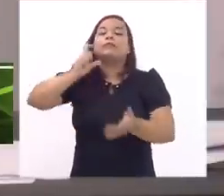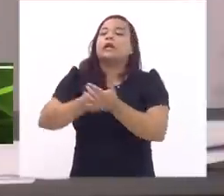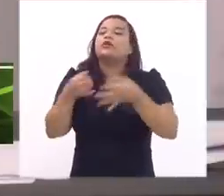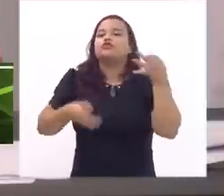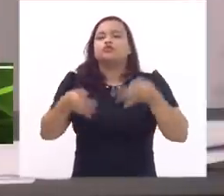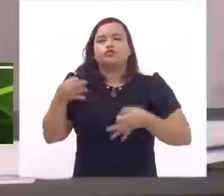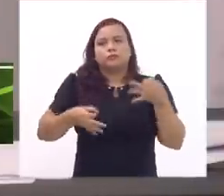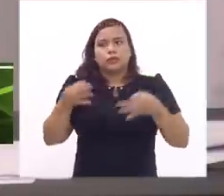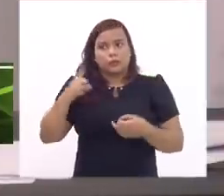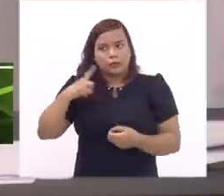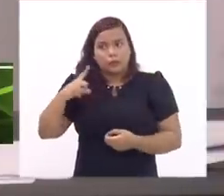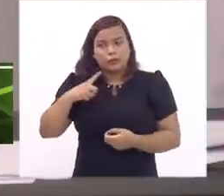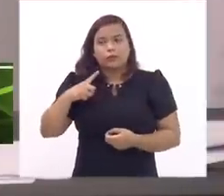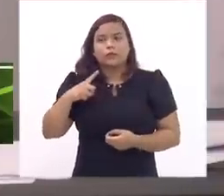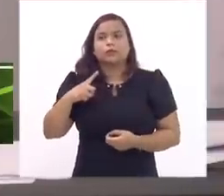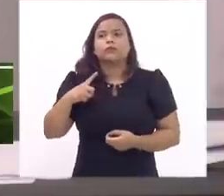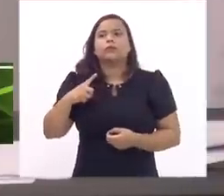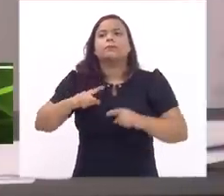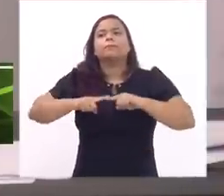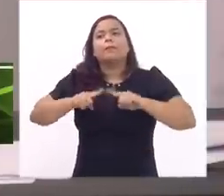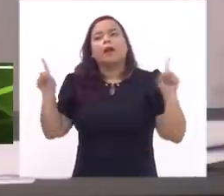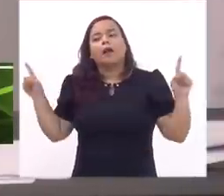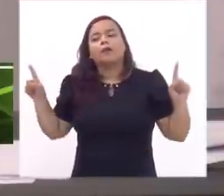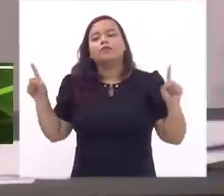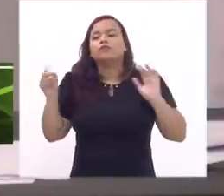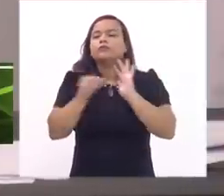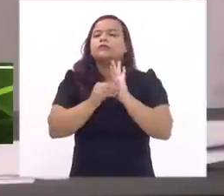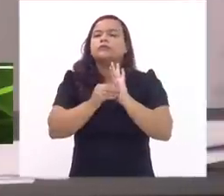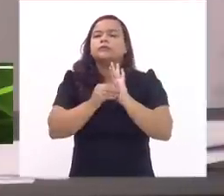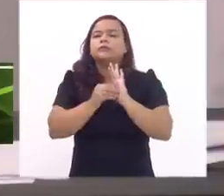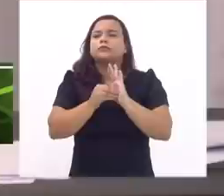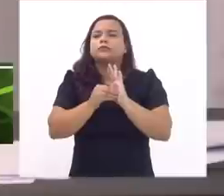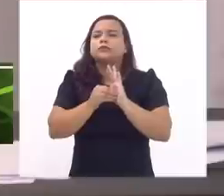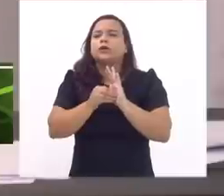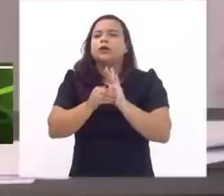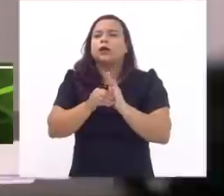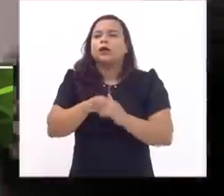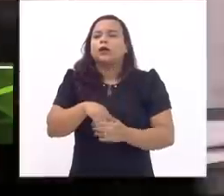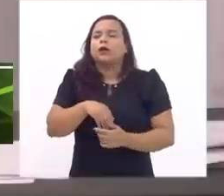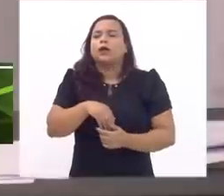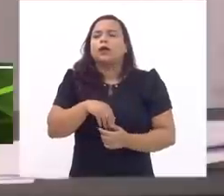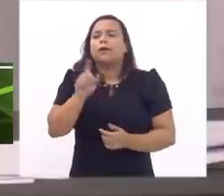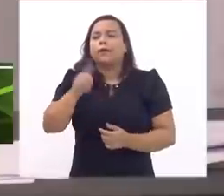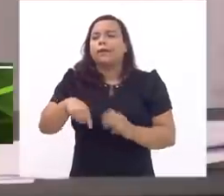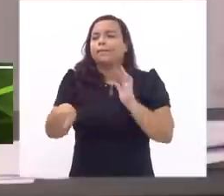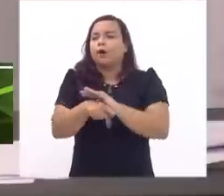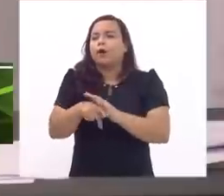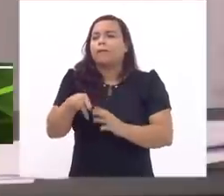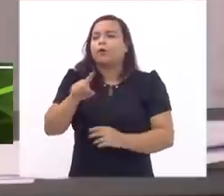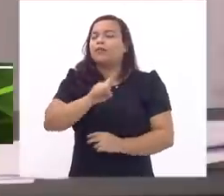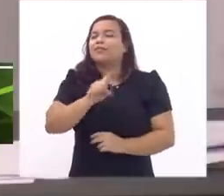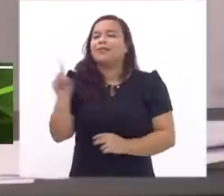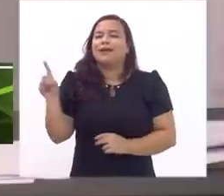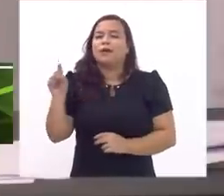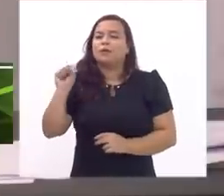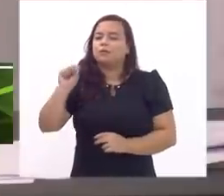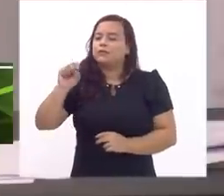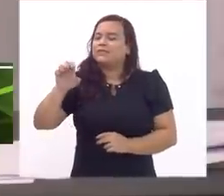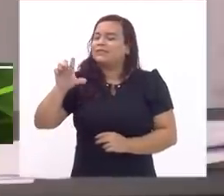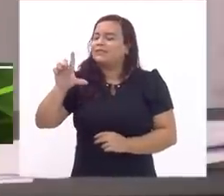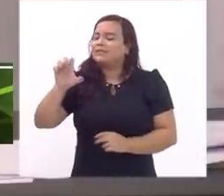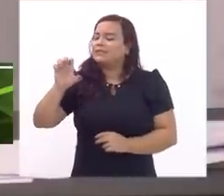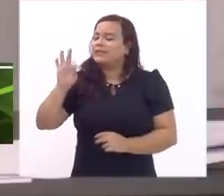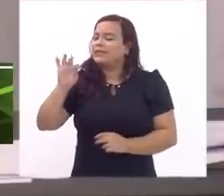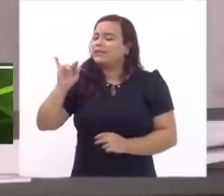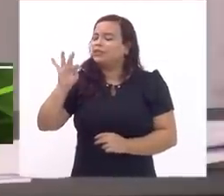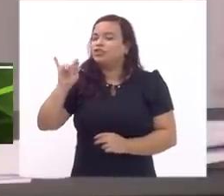judicial, mas ela está afeto para não os seletistas, e ela é provisória, ela é precária, então não dá